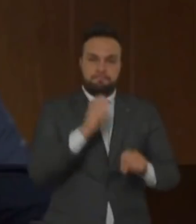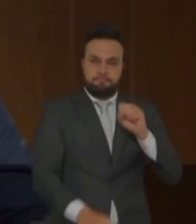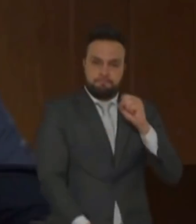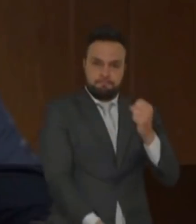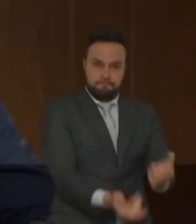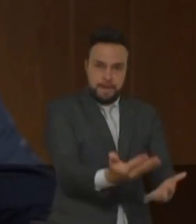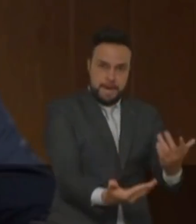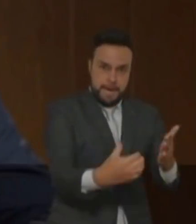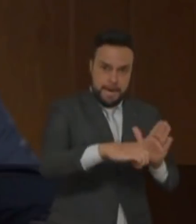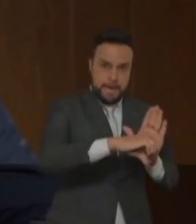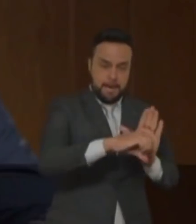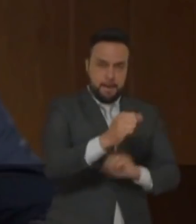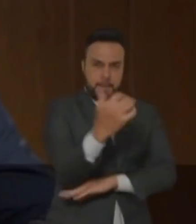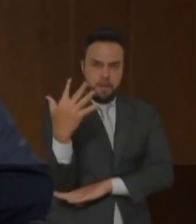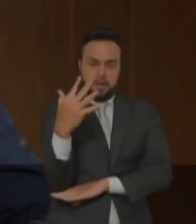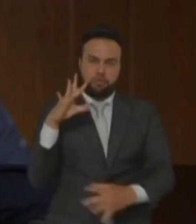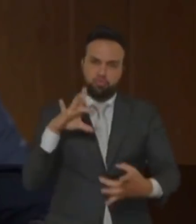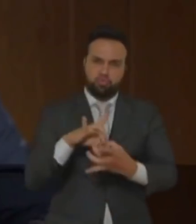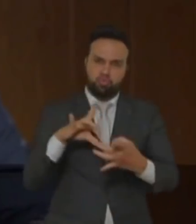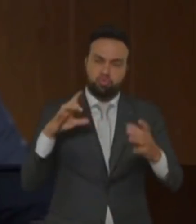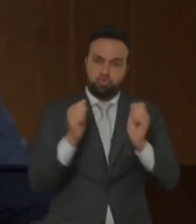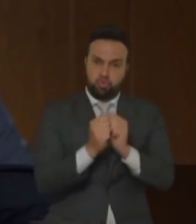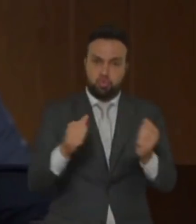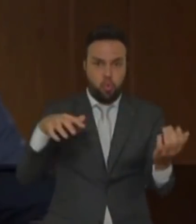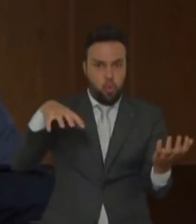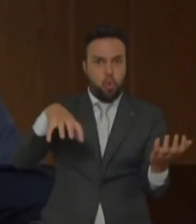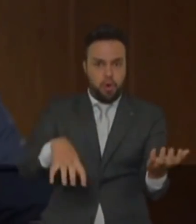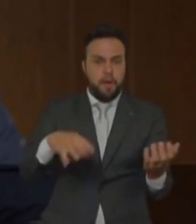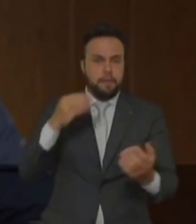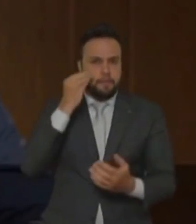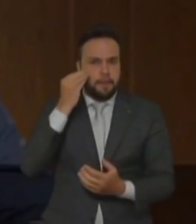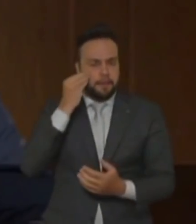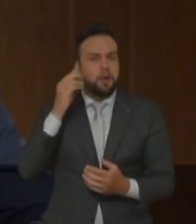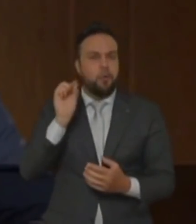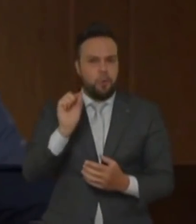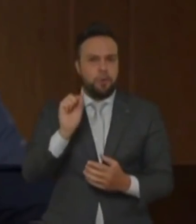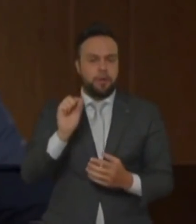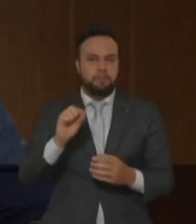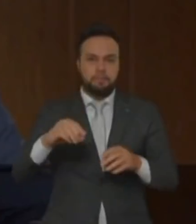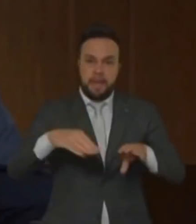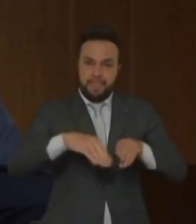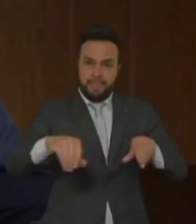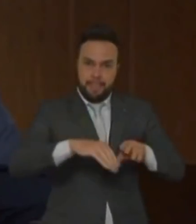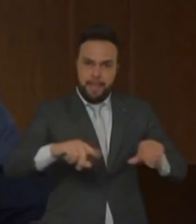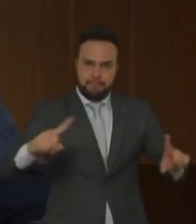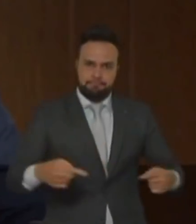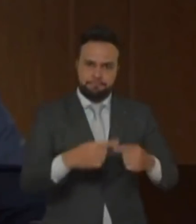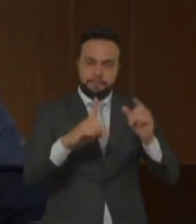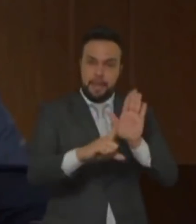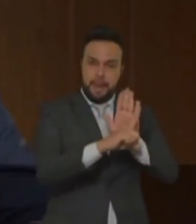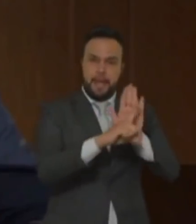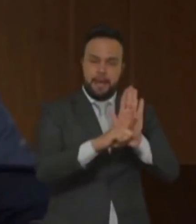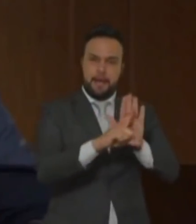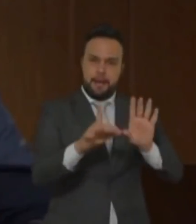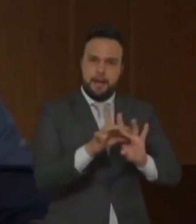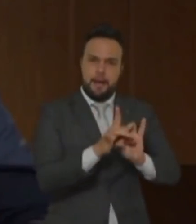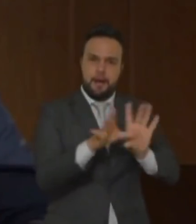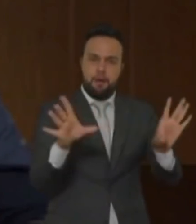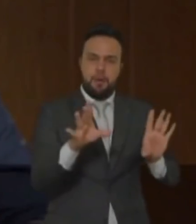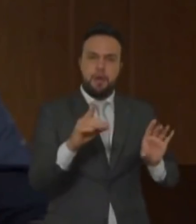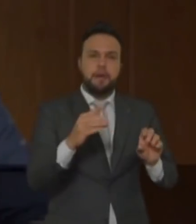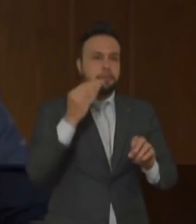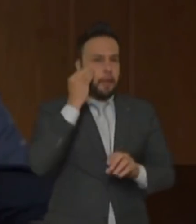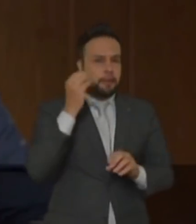de tolerância zero com o crime ambiental juntamente com o Congresso Nacional buscamos a regularização